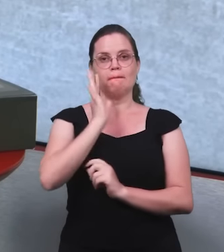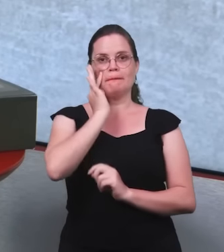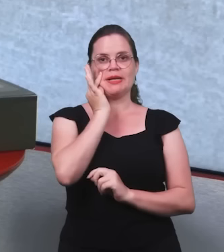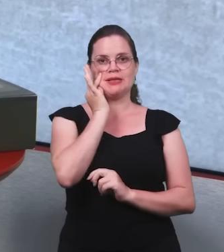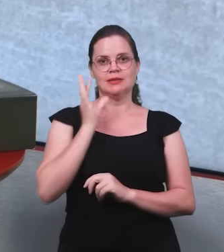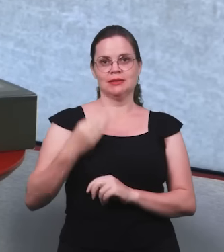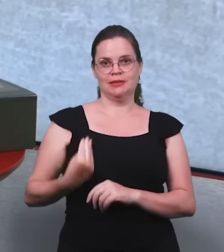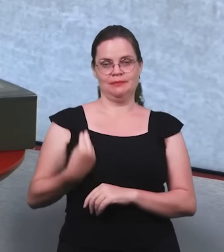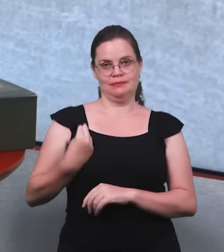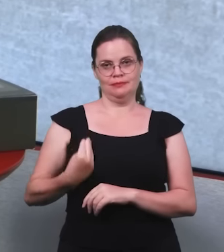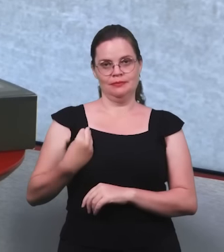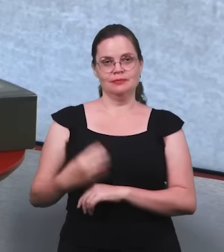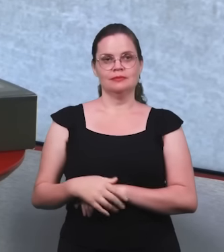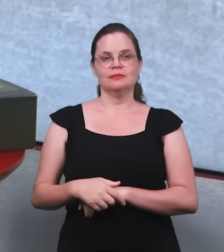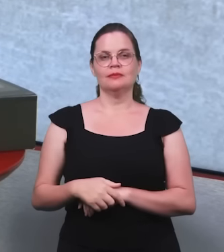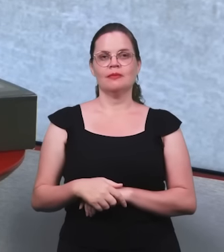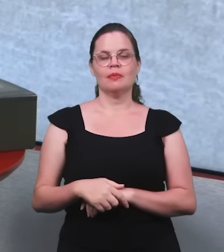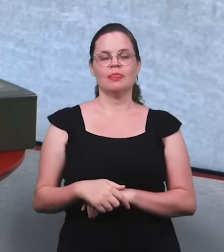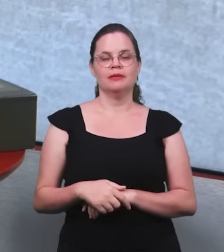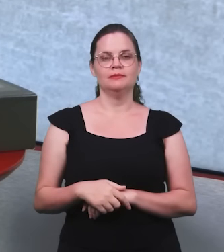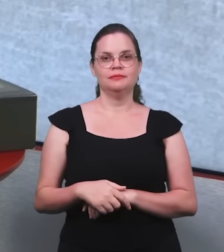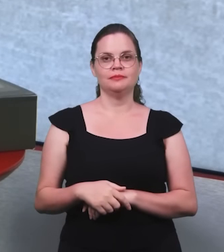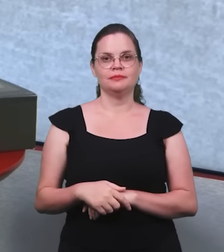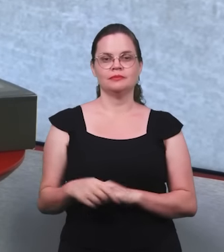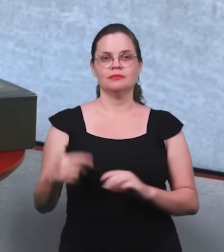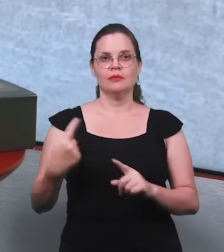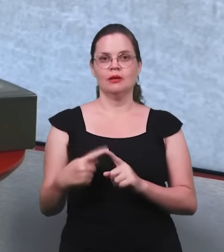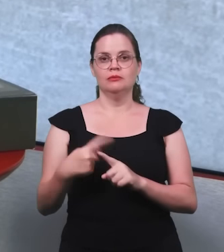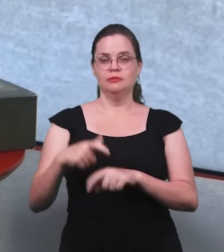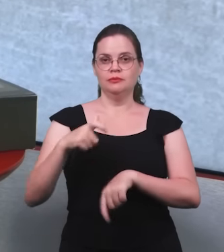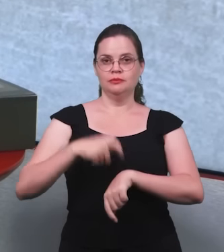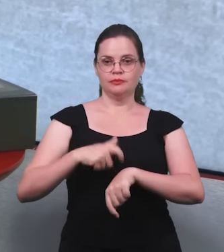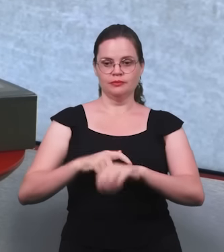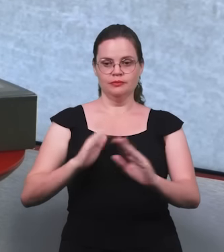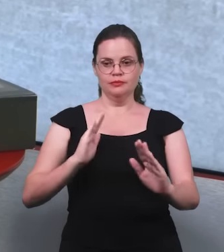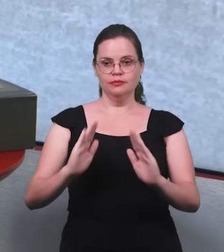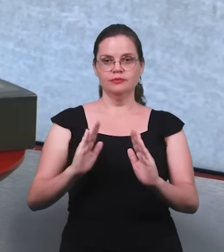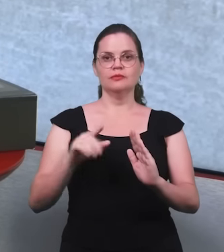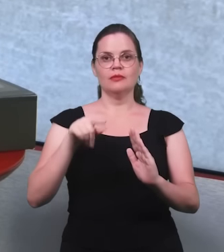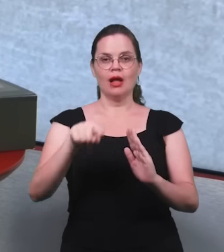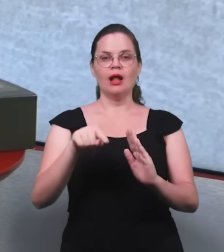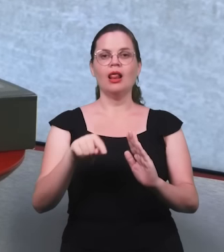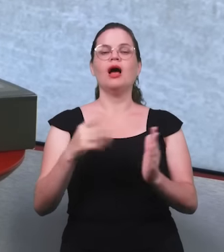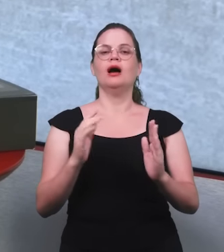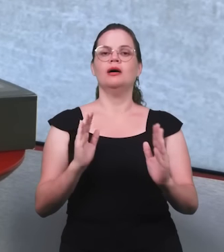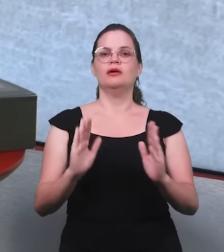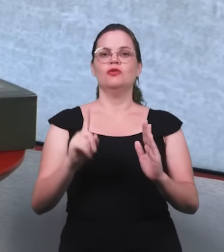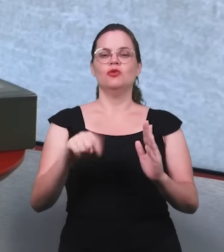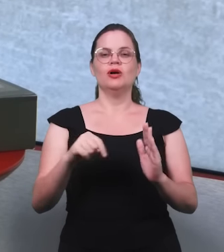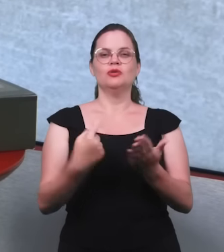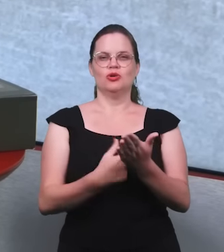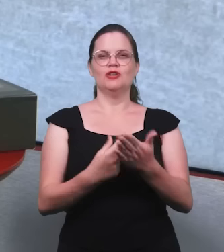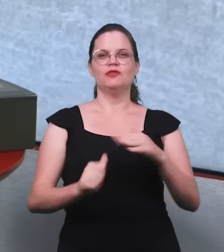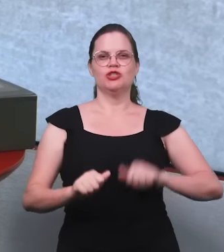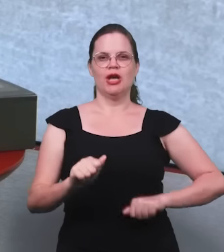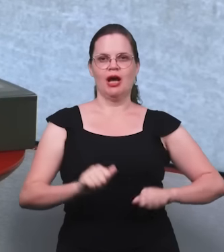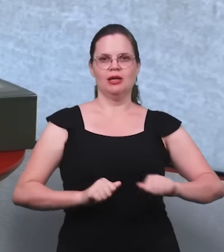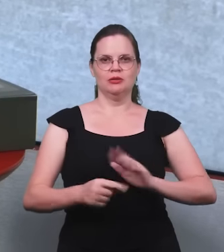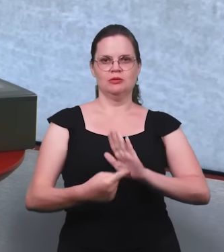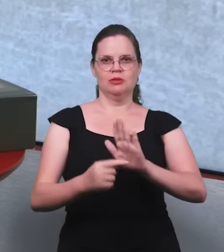inclusive, num primeiro momento ali daquele culto, em Atos dos Apóstolos, no capítulo 2, no versículo